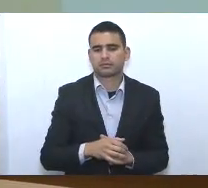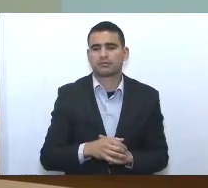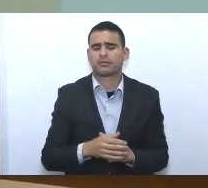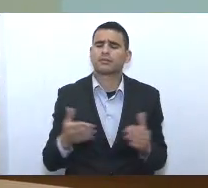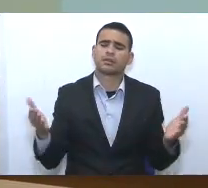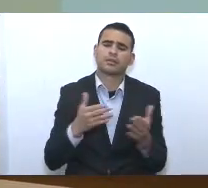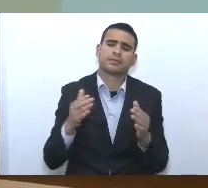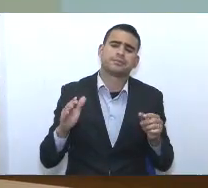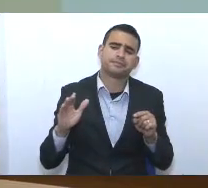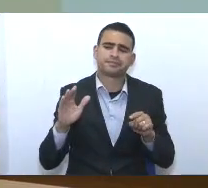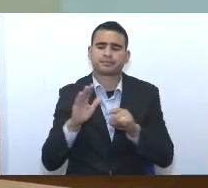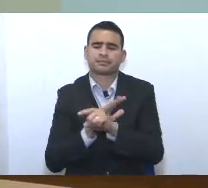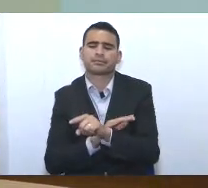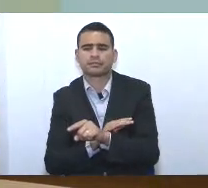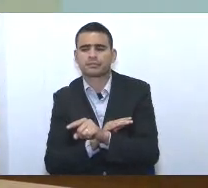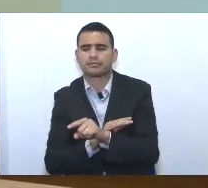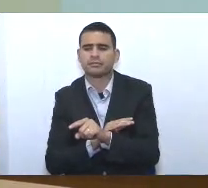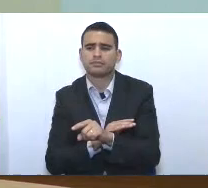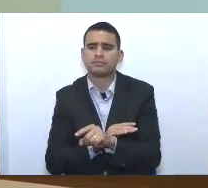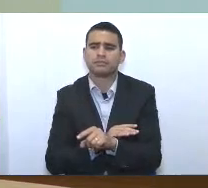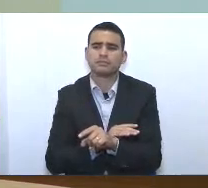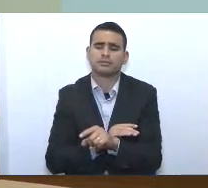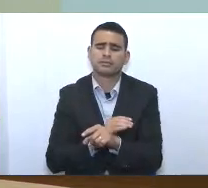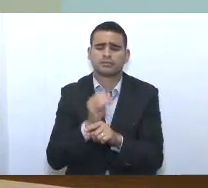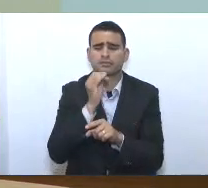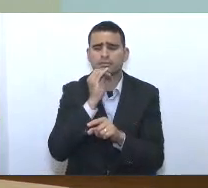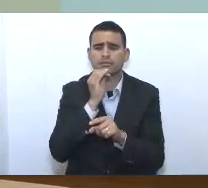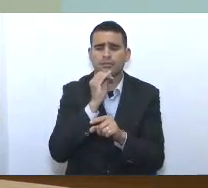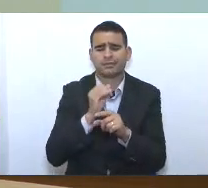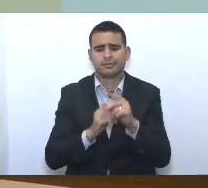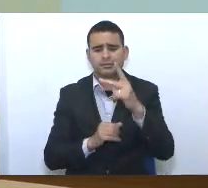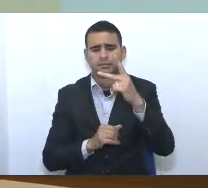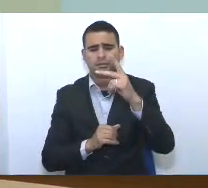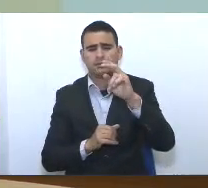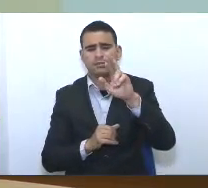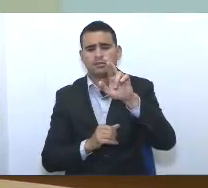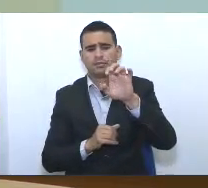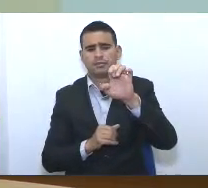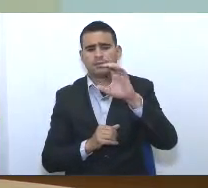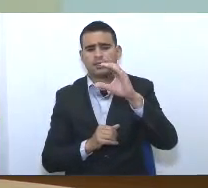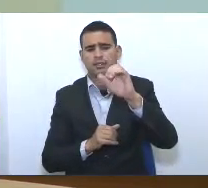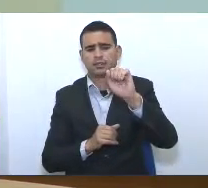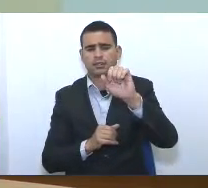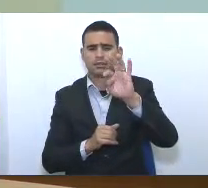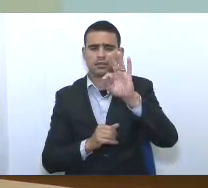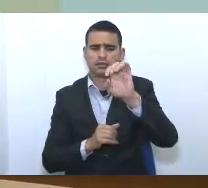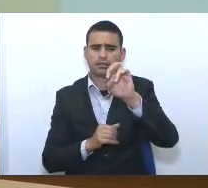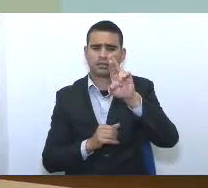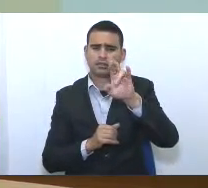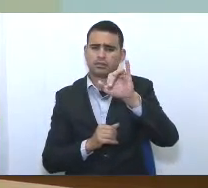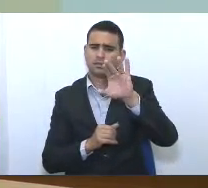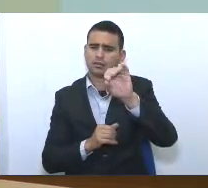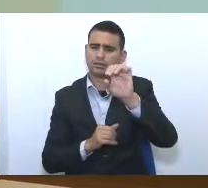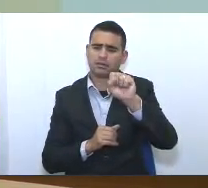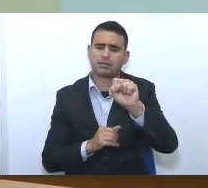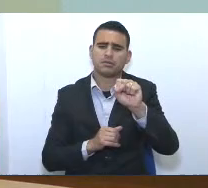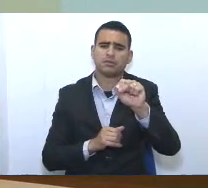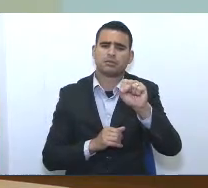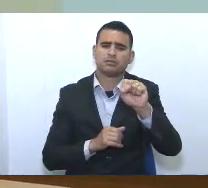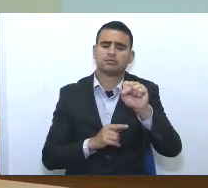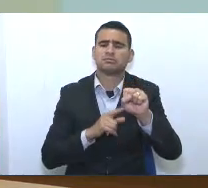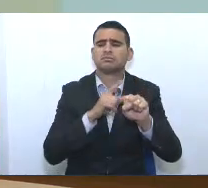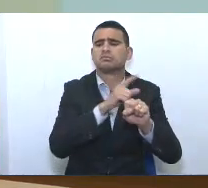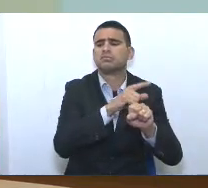doutor, é relativamente aos precatórios, né? Eu gostaria de saber qual a perspectiva do município para o próximo